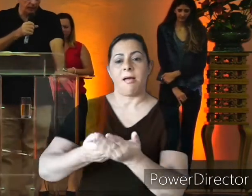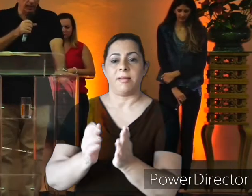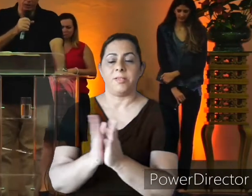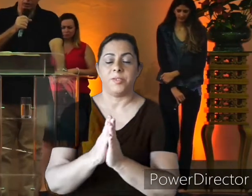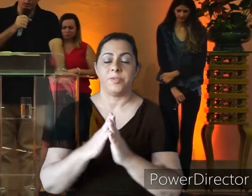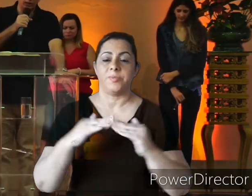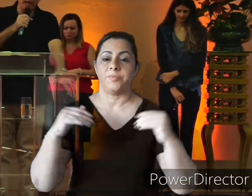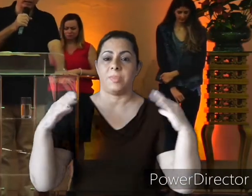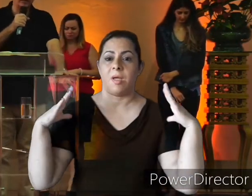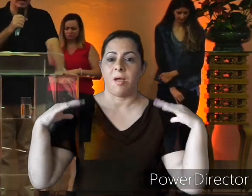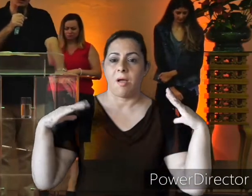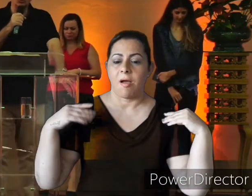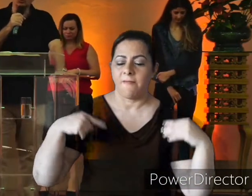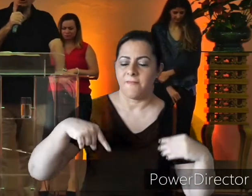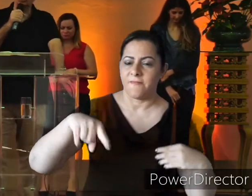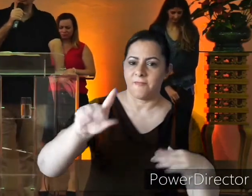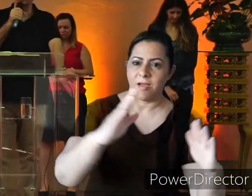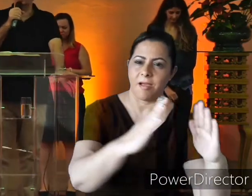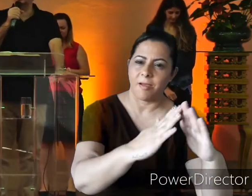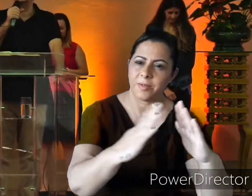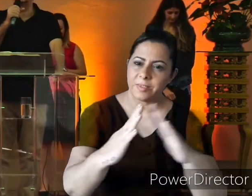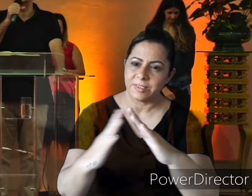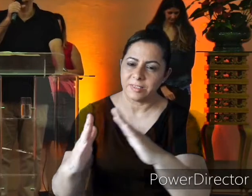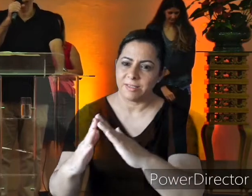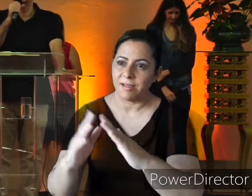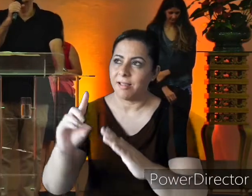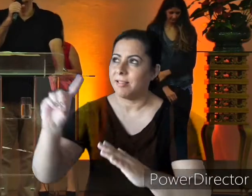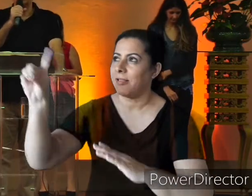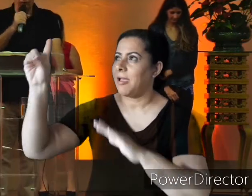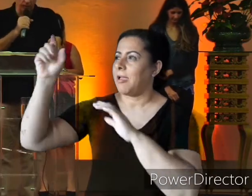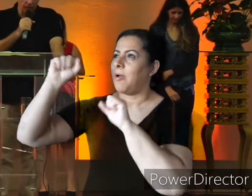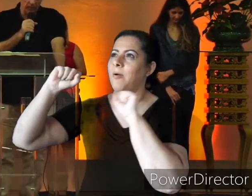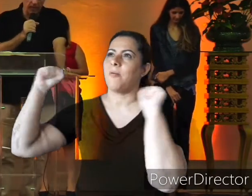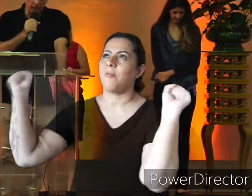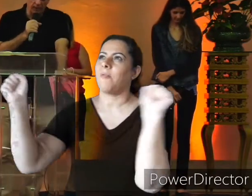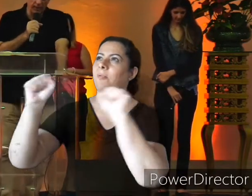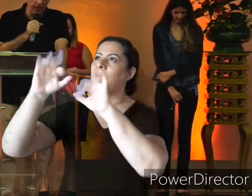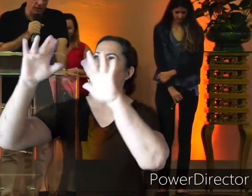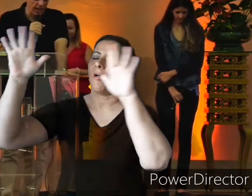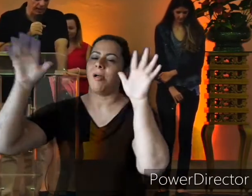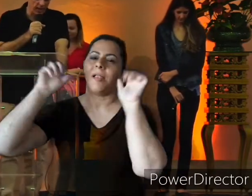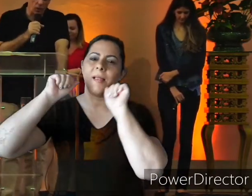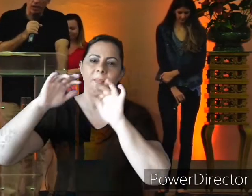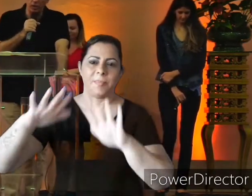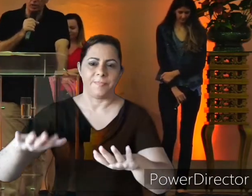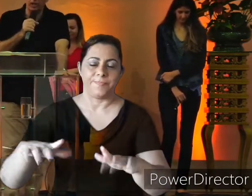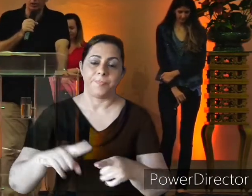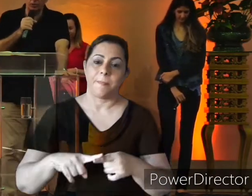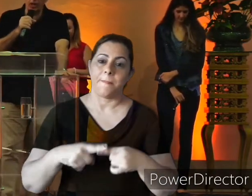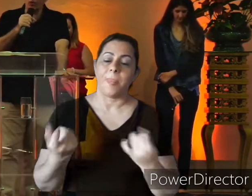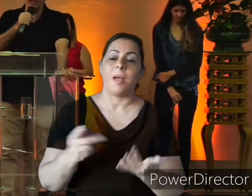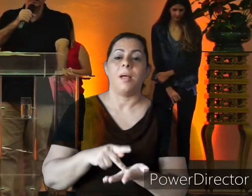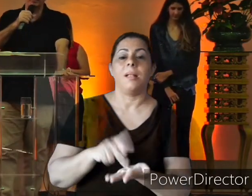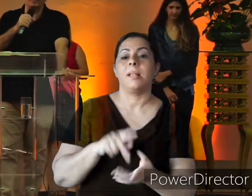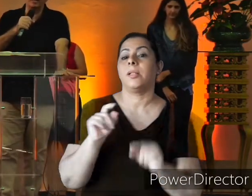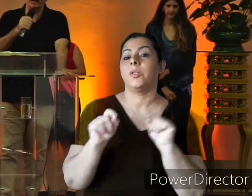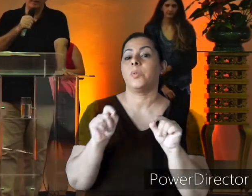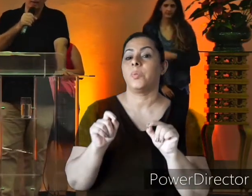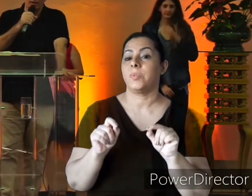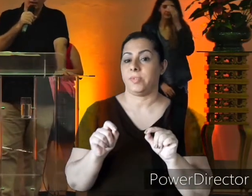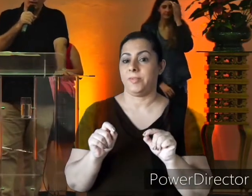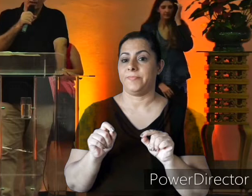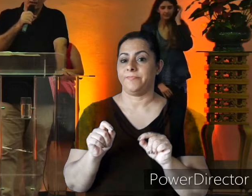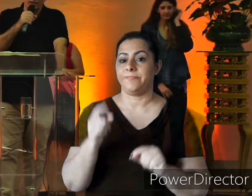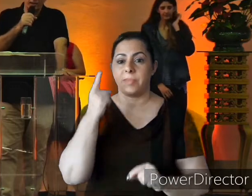que infelizmente Deus quer entrar em todos os lares. Infelizmente a verdade é que a glória de Deus quer